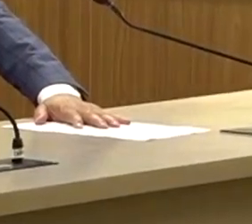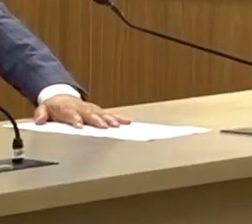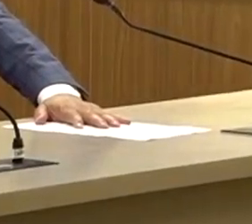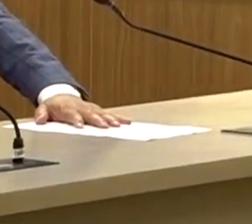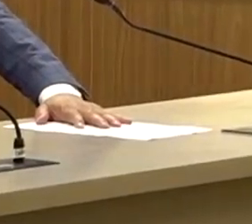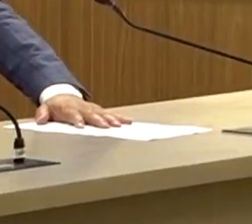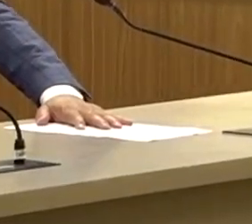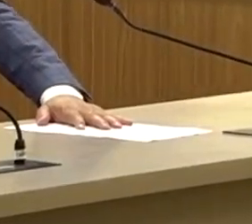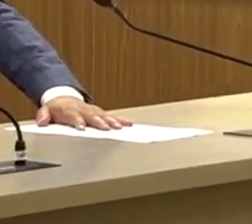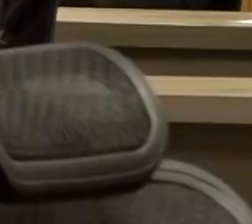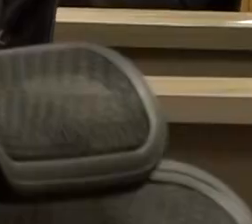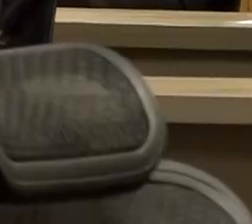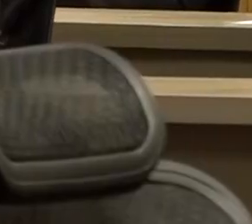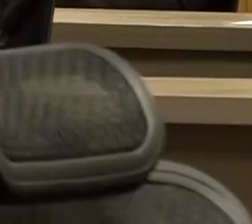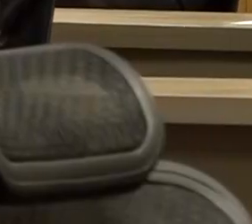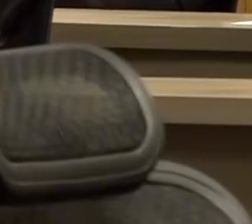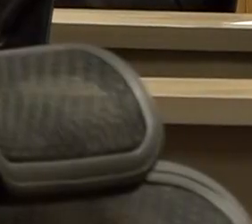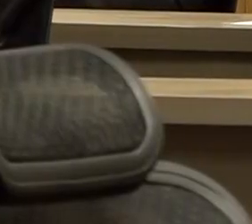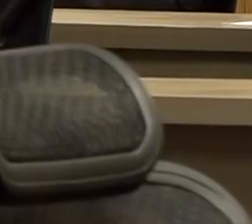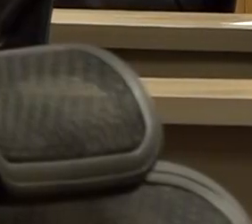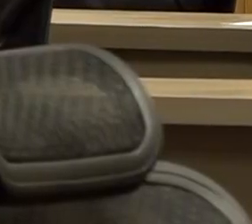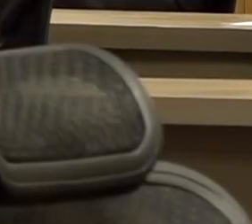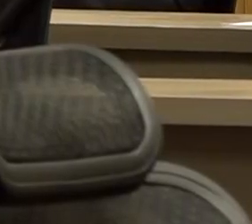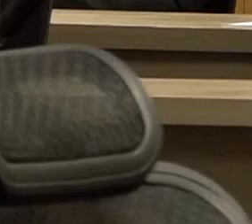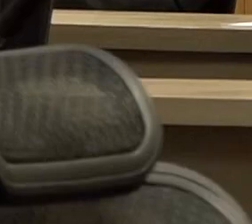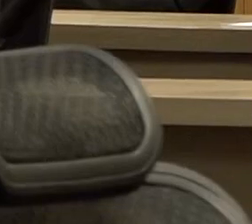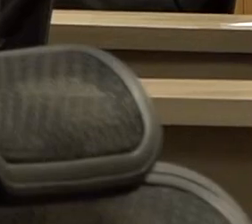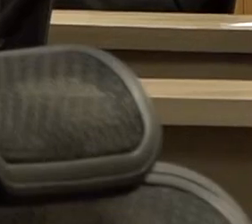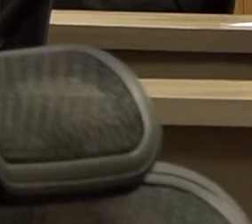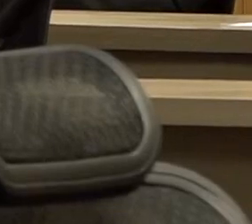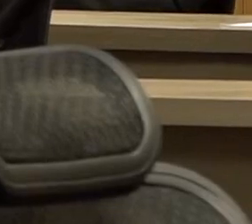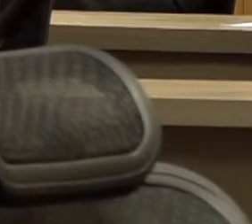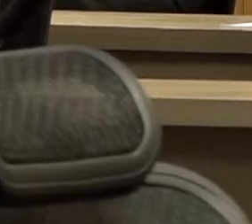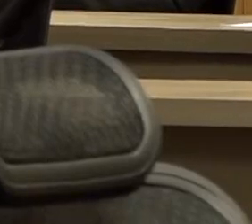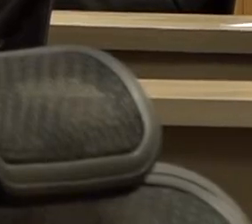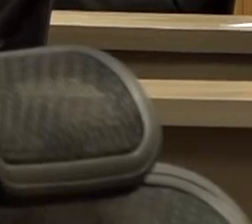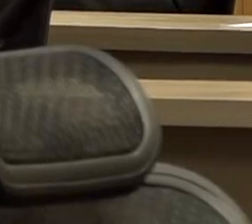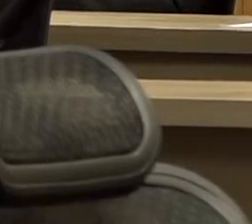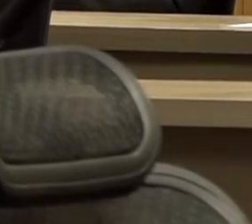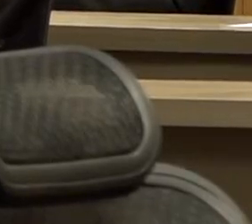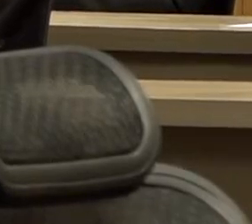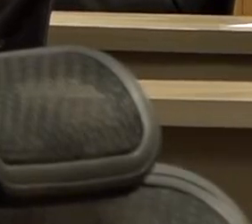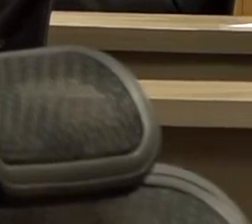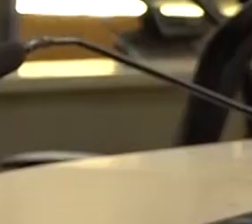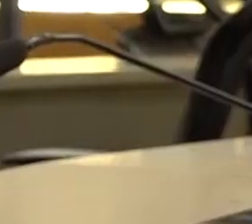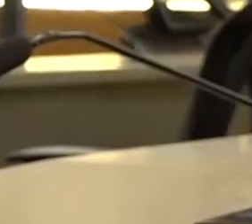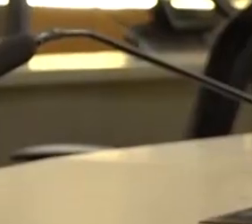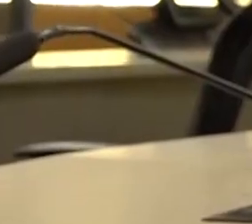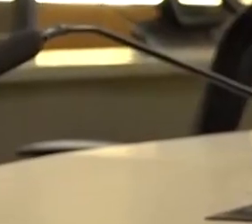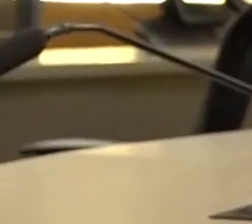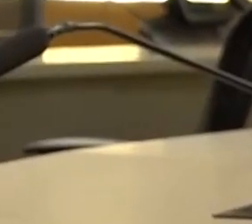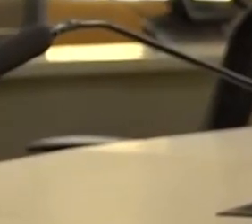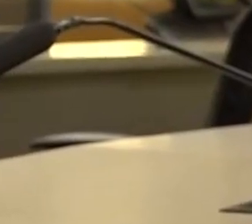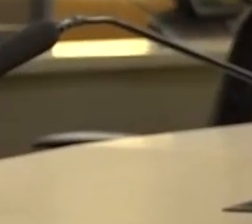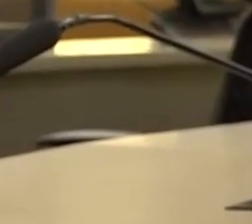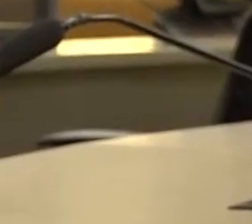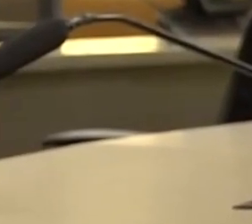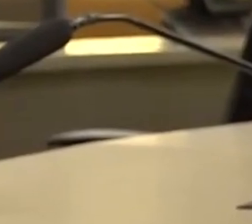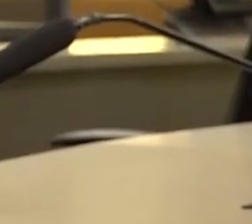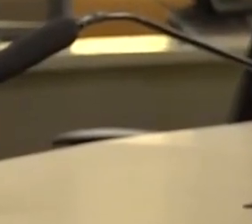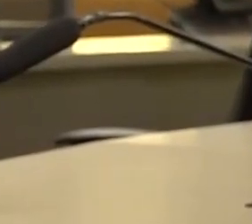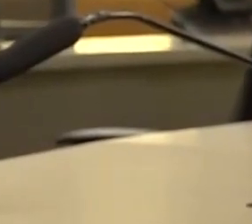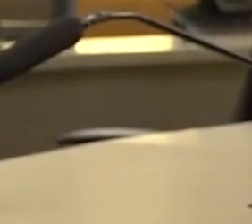conselhos comunitários e de autorização para venda de parte de imóvel no Rio de Janeiro ainda na comissão